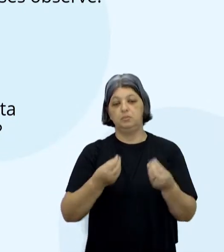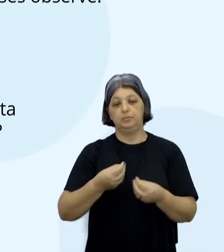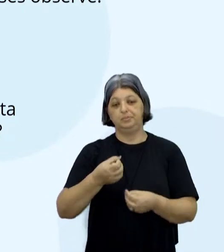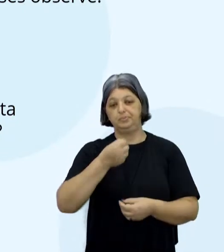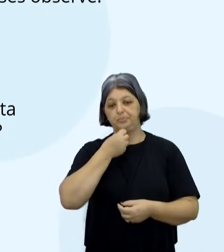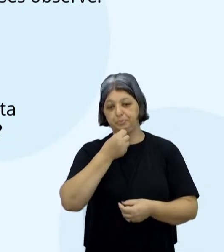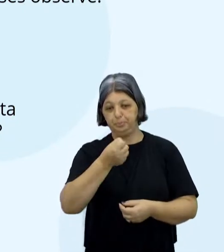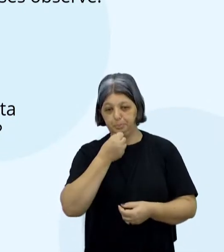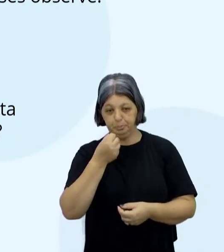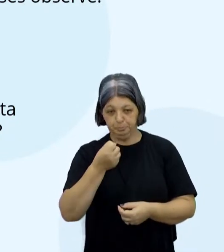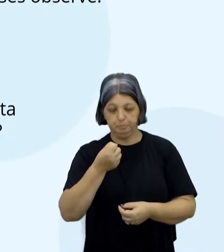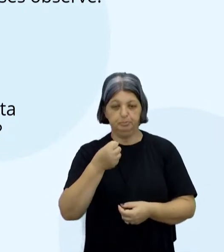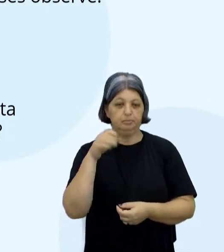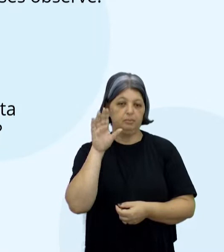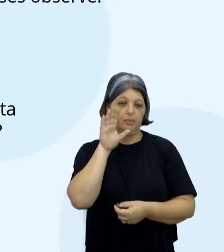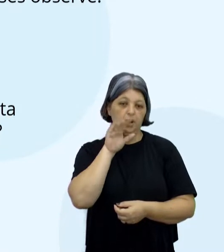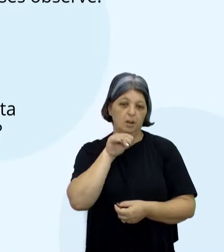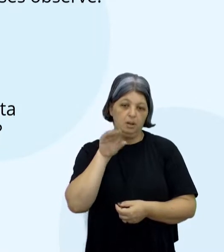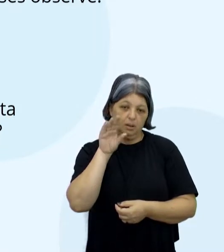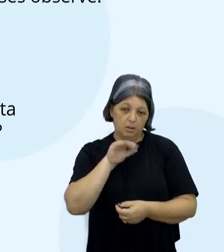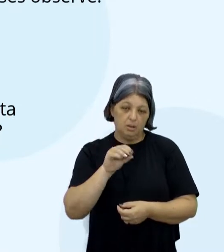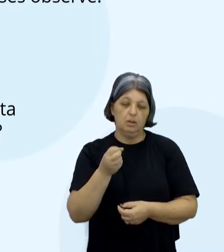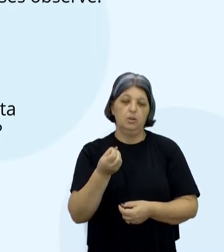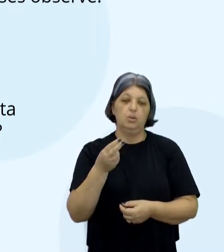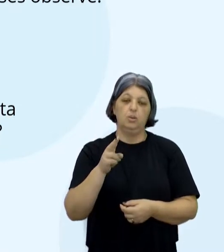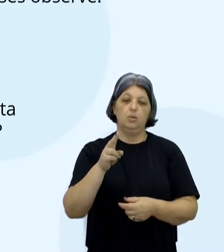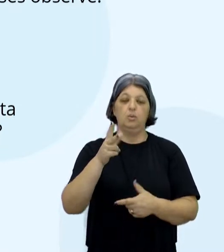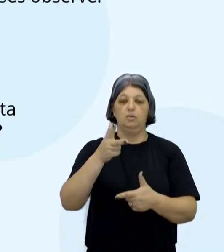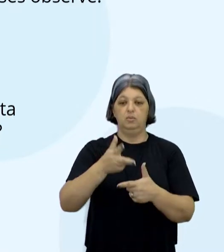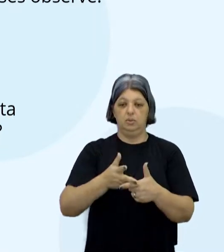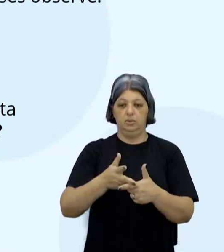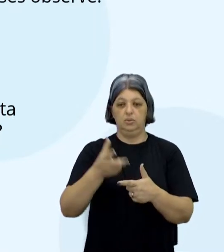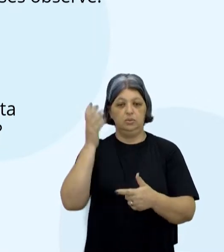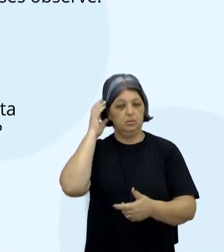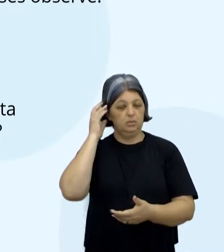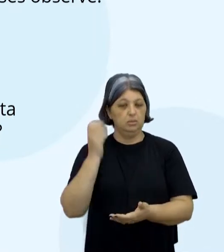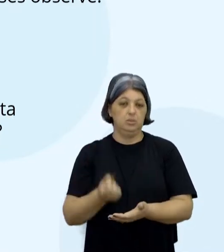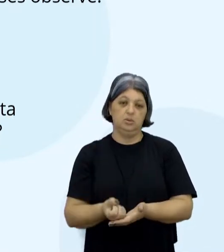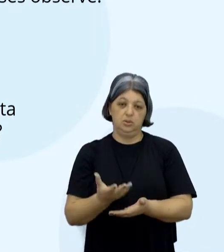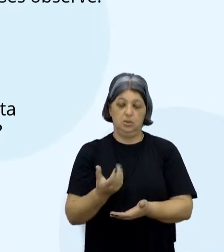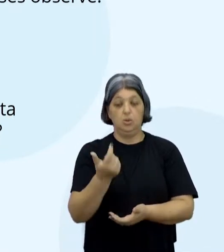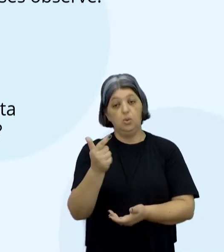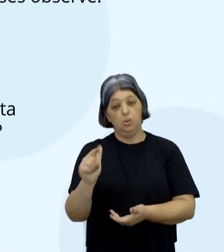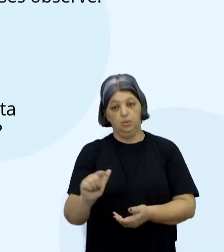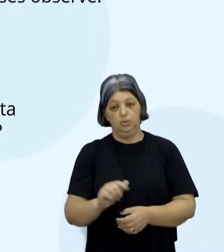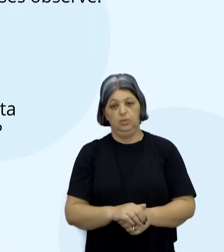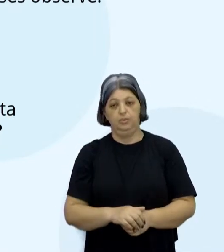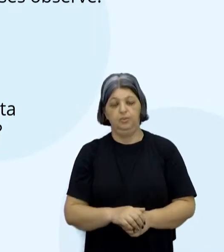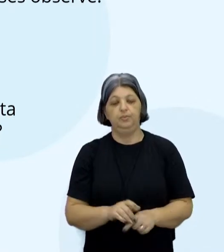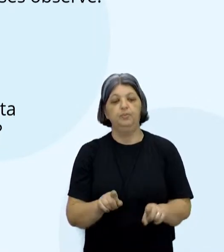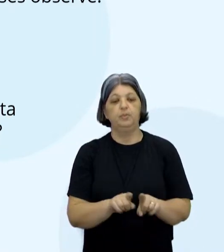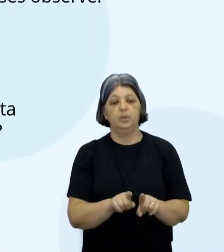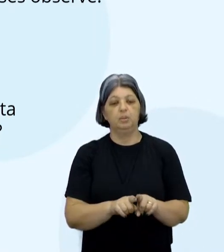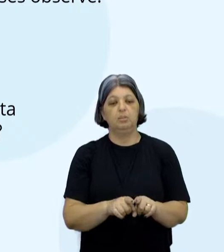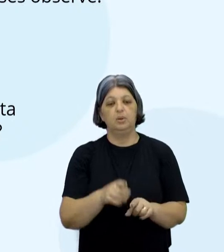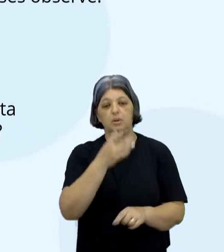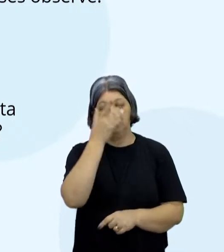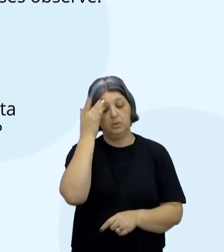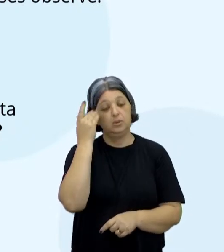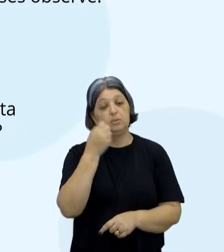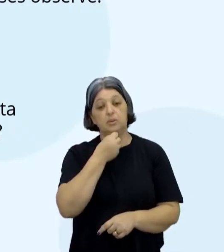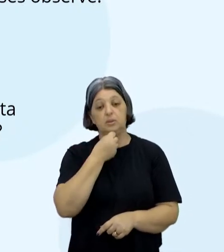vídeo ou áudio, formato podcast ou outro, em que o entrevistado responda na